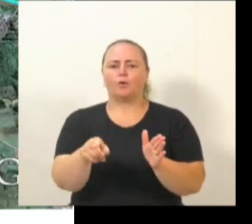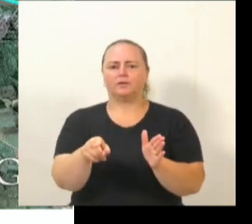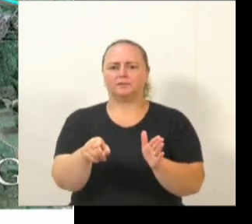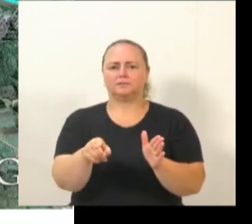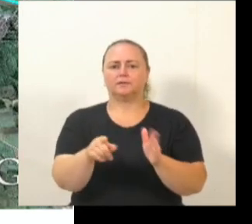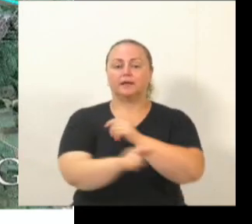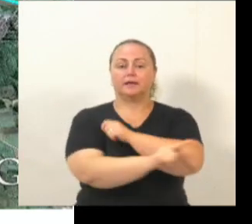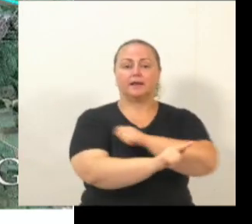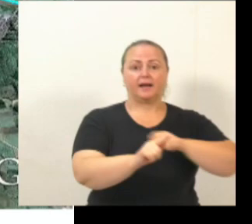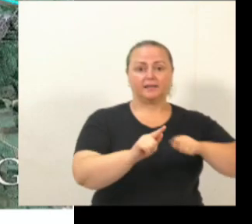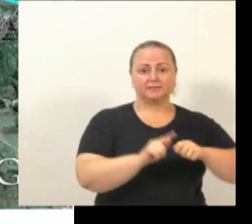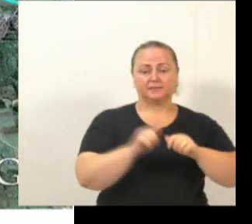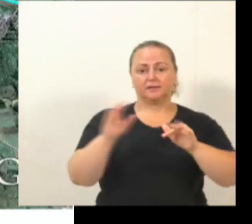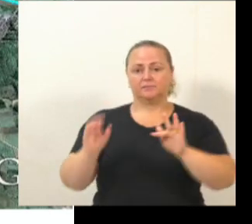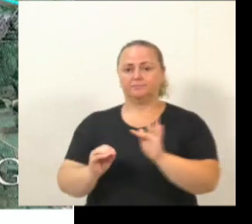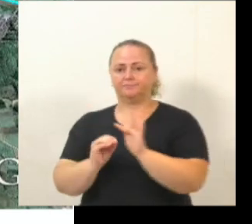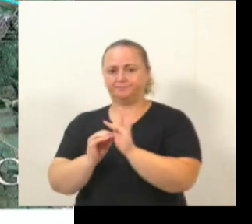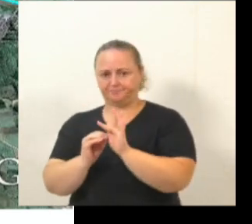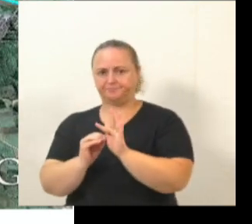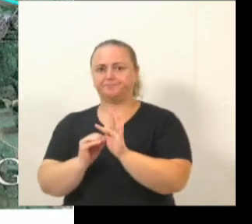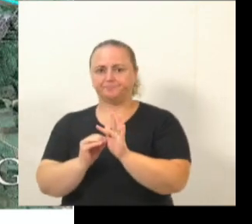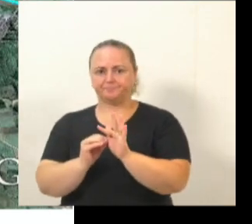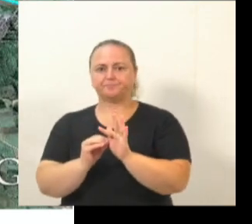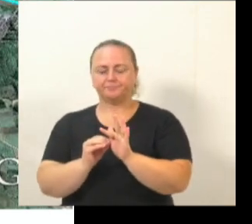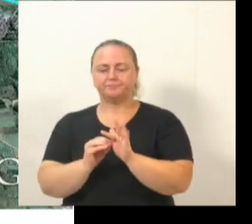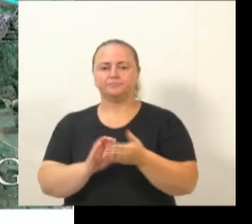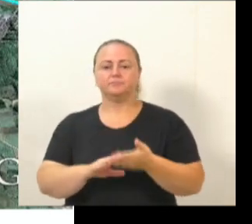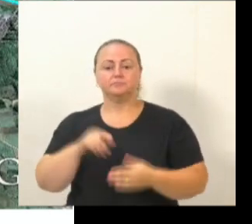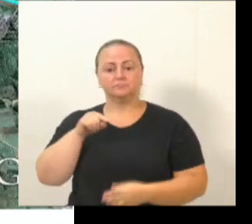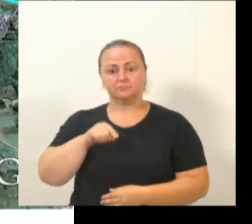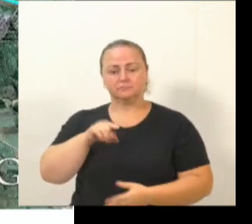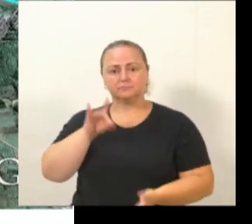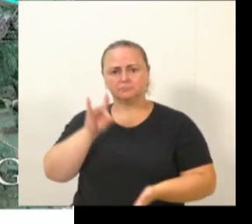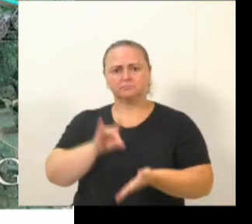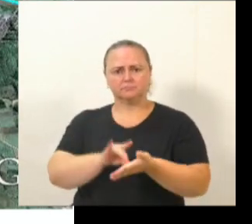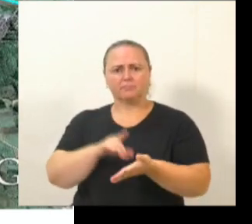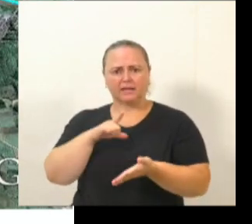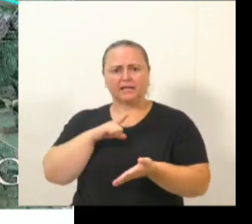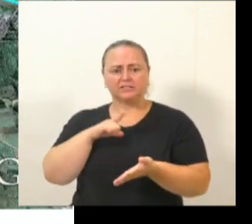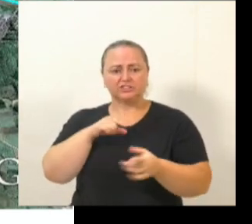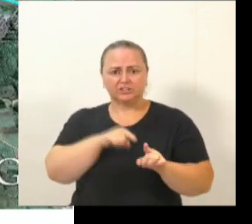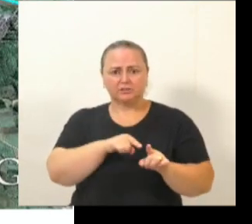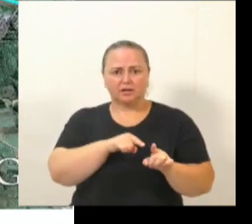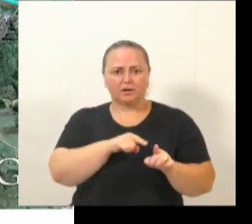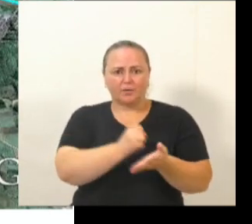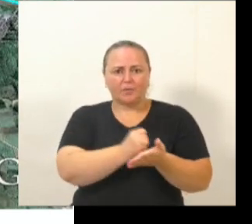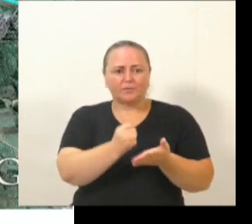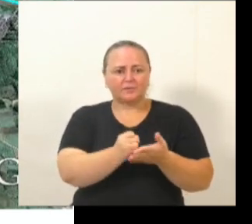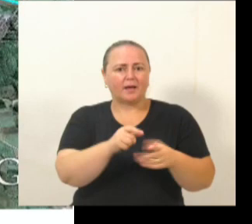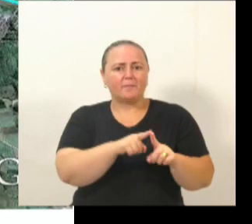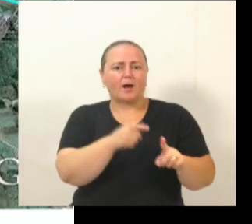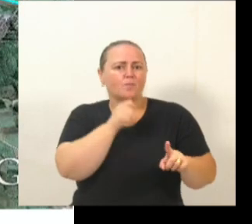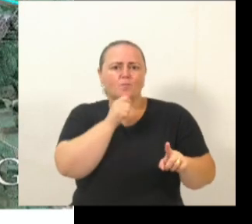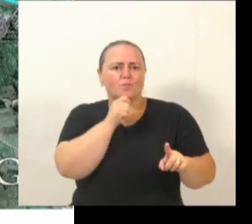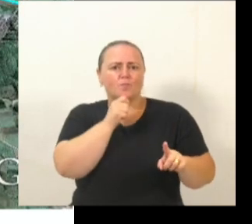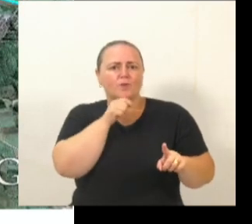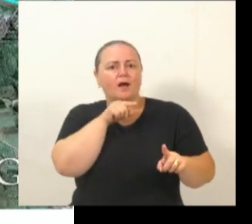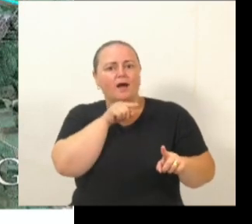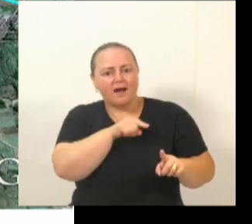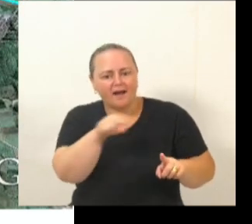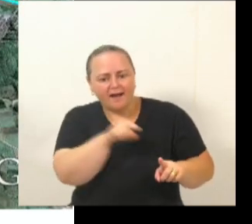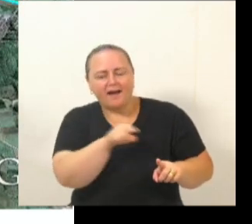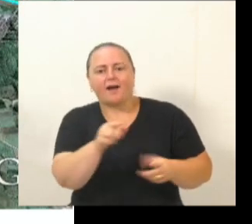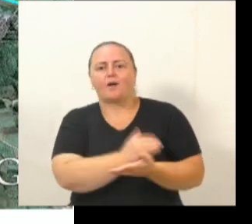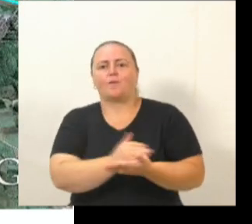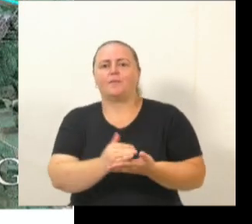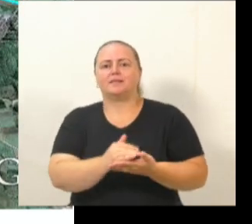quanto a de Fortaleza, que eram previstas originalmente e não estavam, para ter aonde tratar o esgoto, e